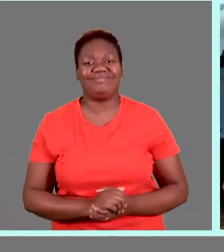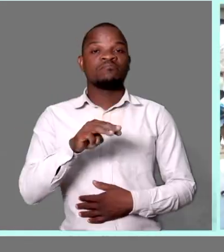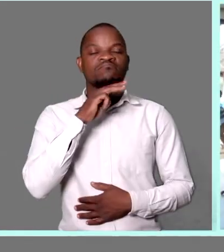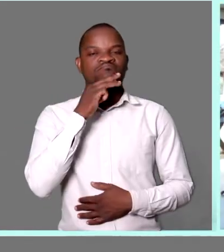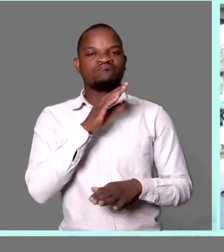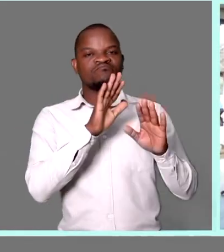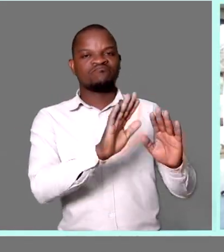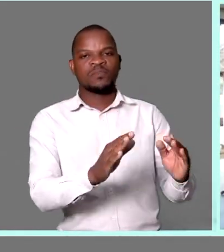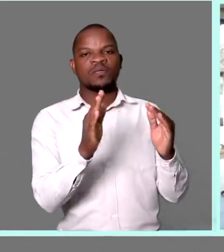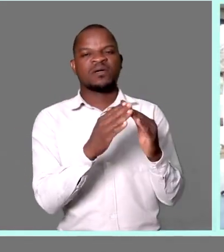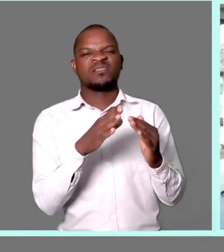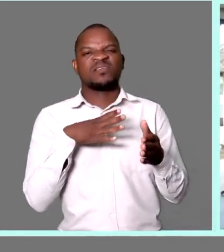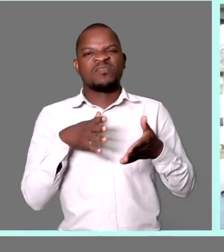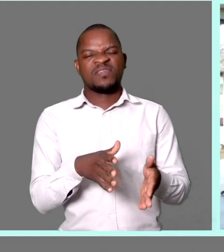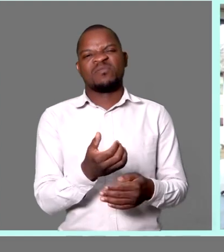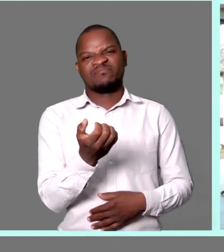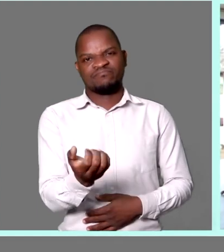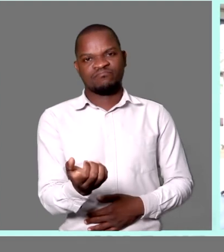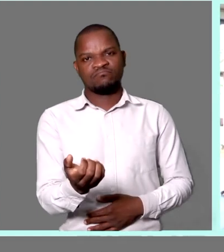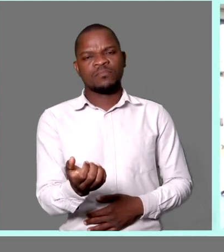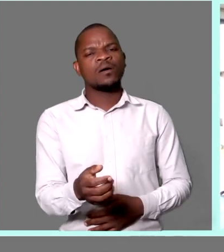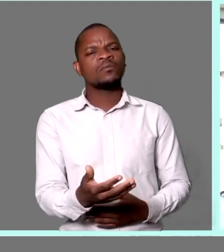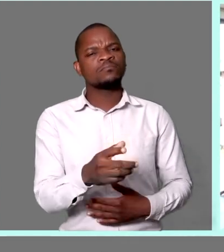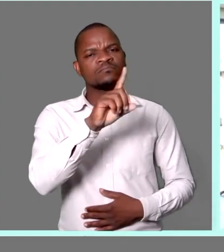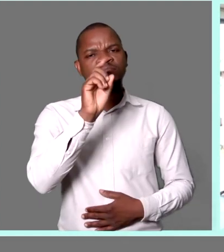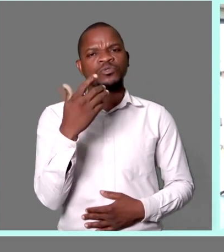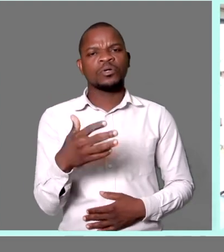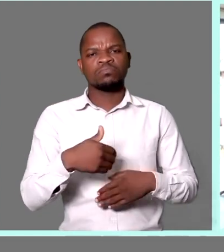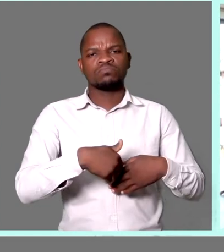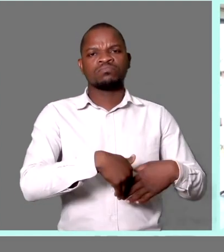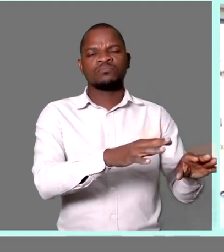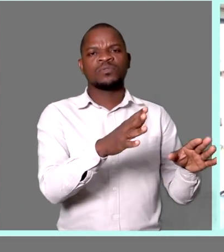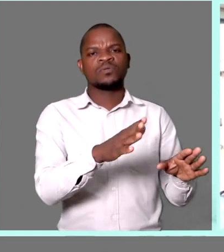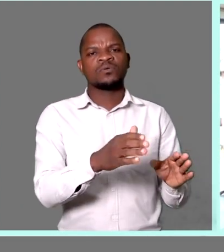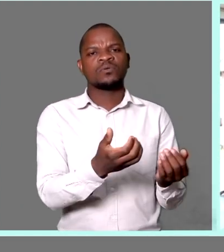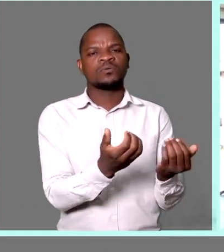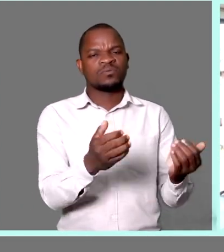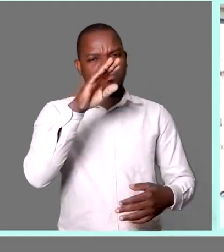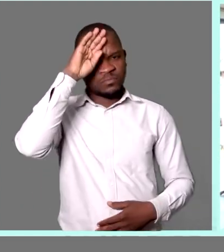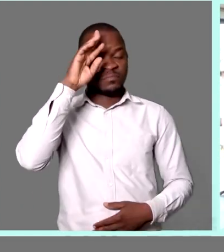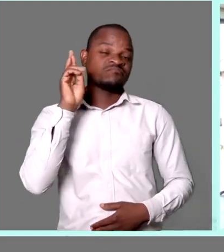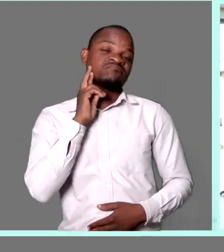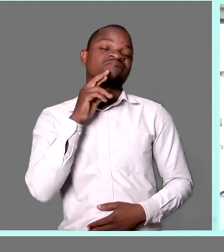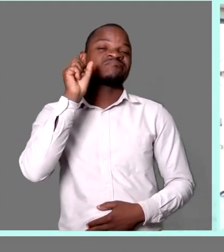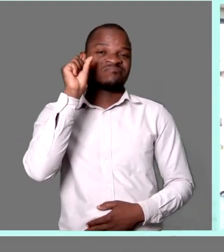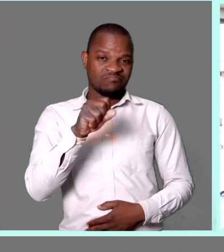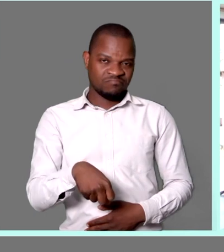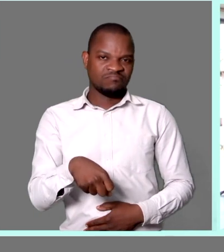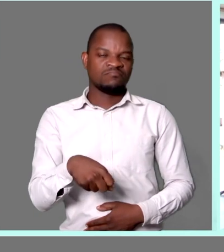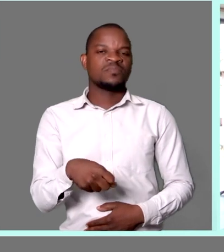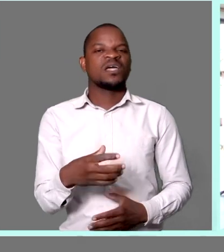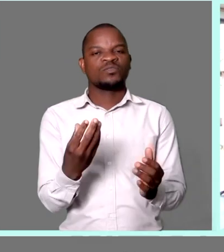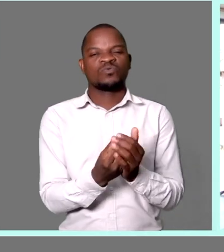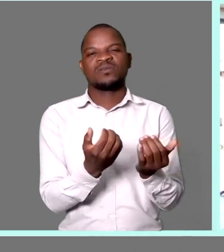A mãe está em casa com uma criança menor. Deixaste-lhe com a criança que está doente? Sim,